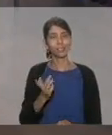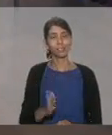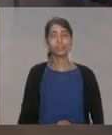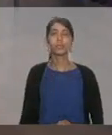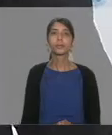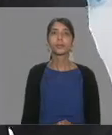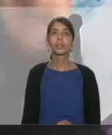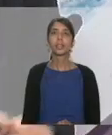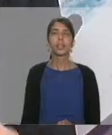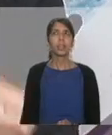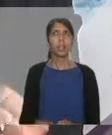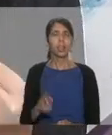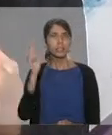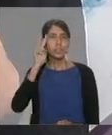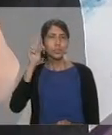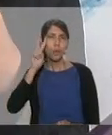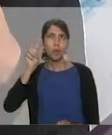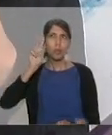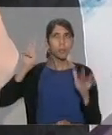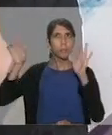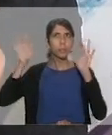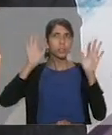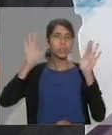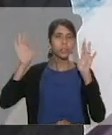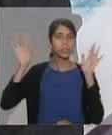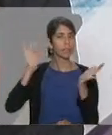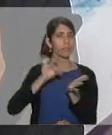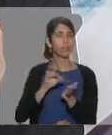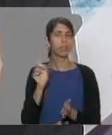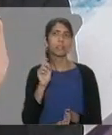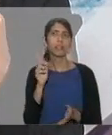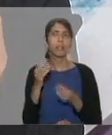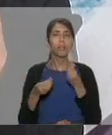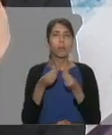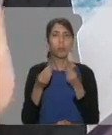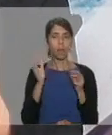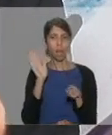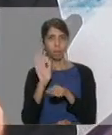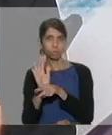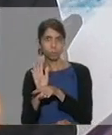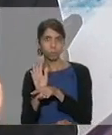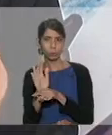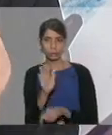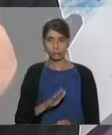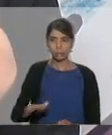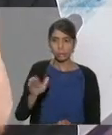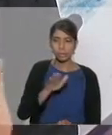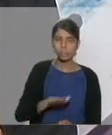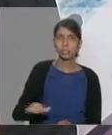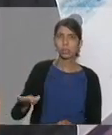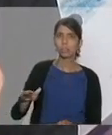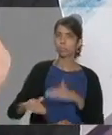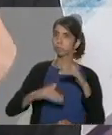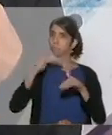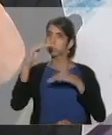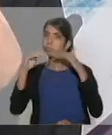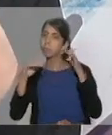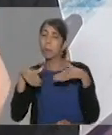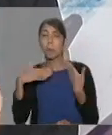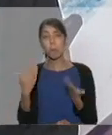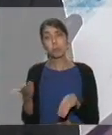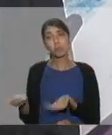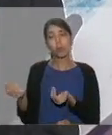pode. A ficção, de que forma vocês acham que a ficção ajuda no desenvolvimento de uma criança,